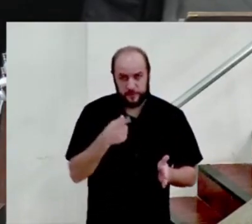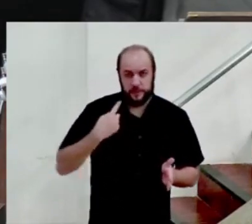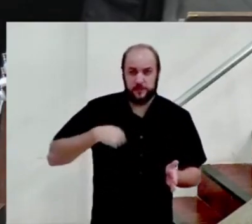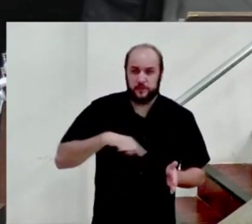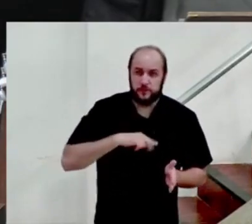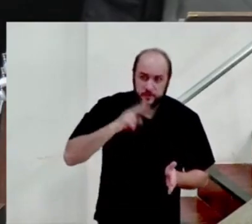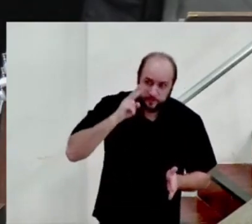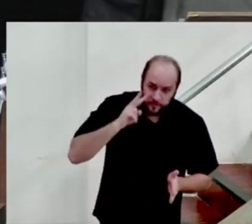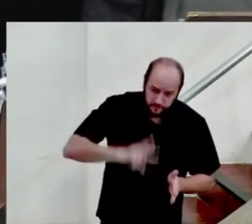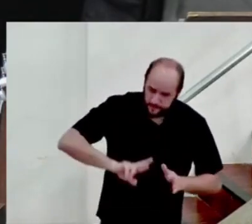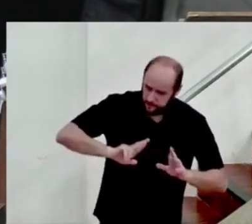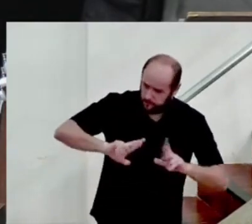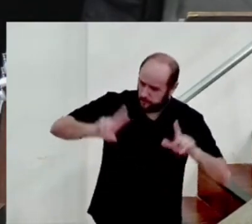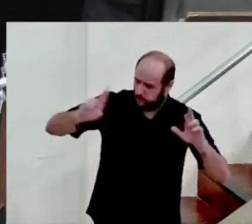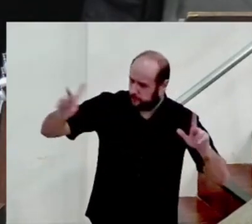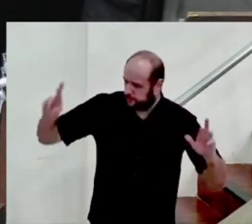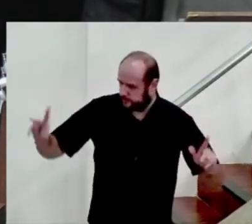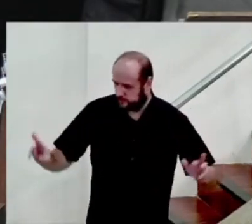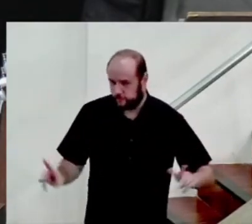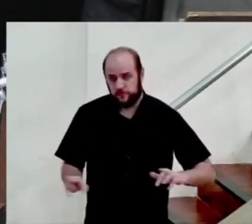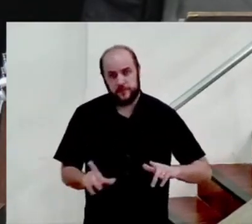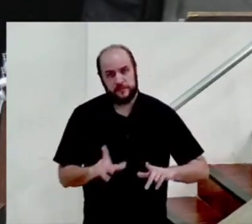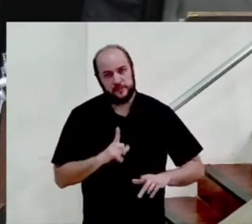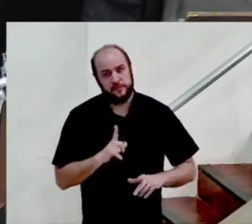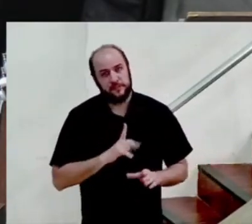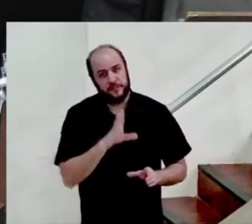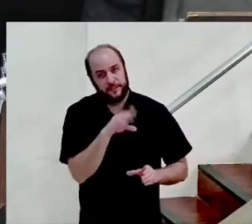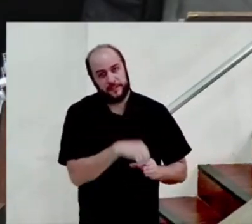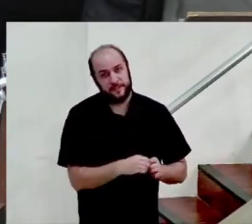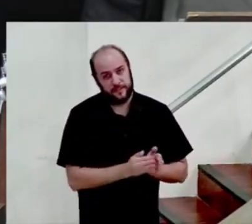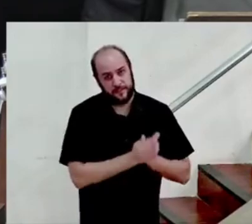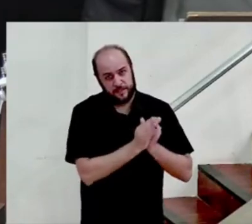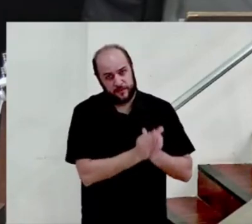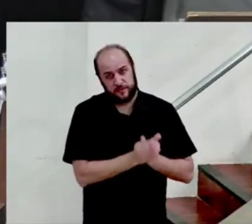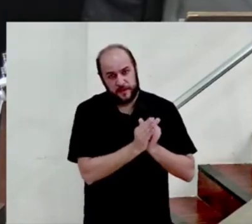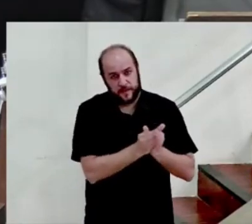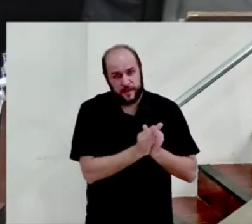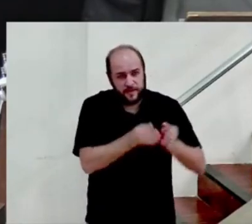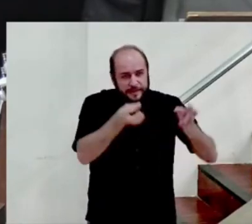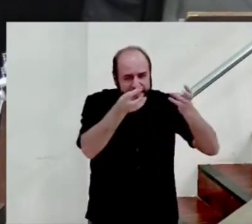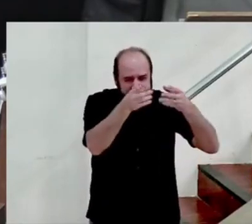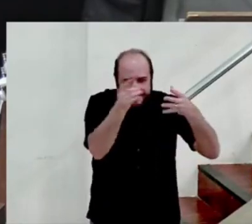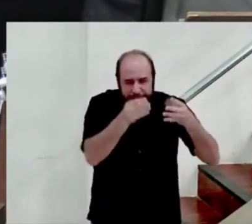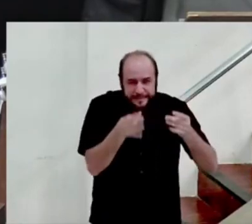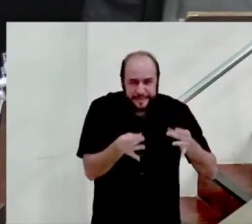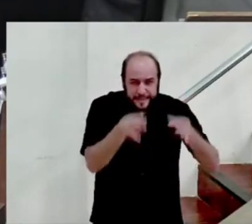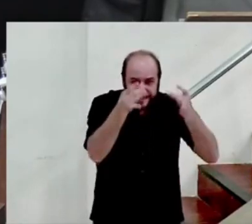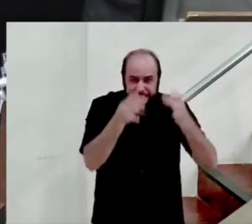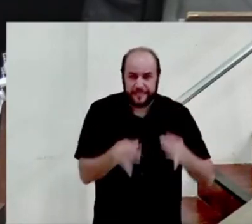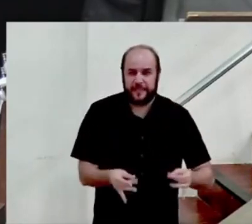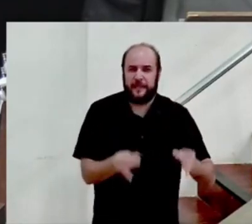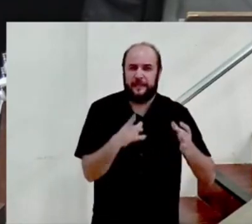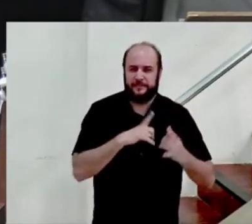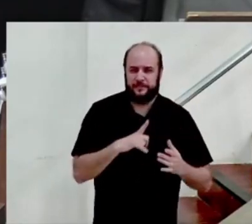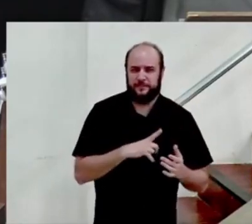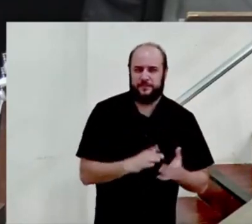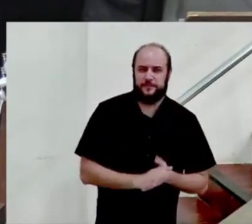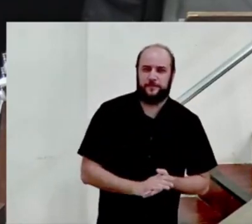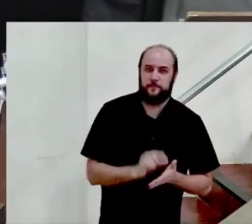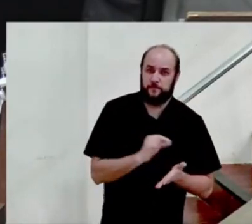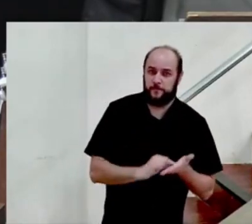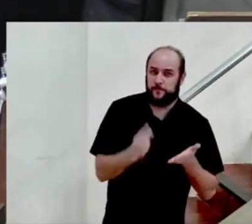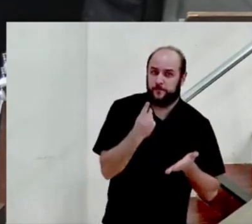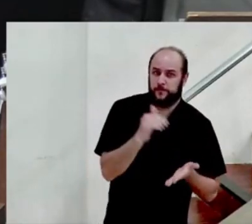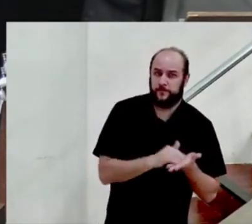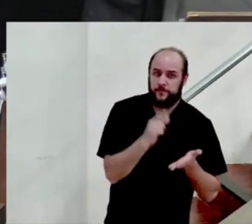outras coisas que haveriam dentro da arca e outros detalhes que ela então teria. Do versículo 1 até o versículo 5,